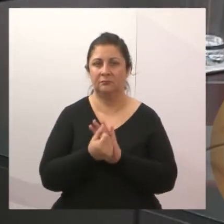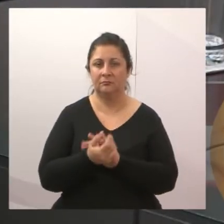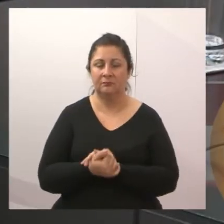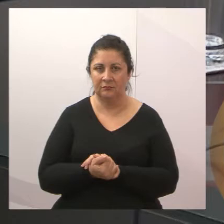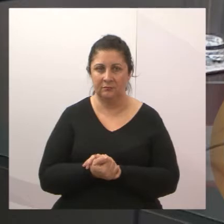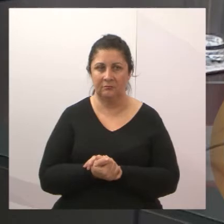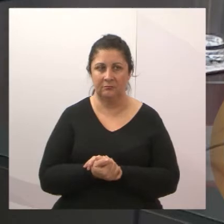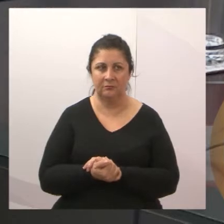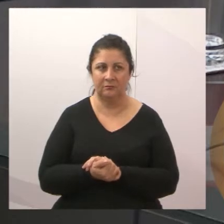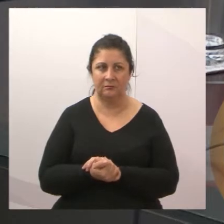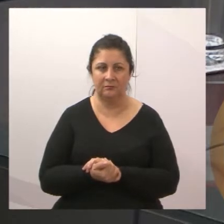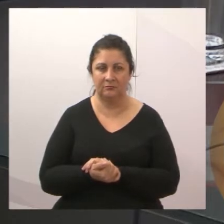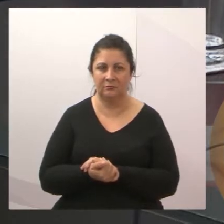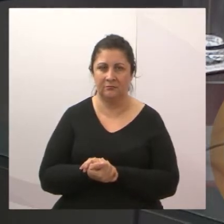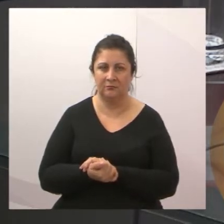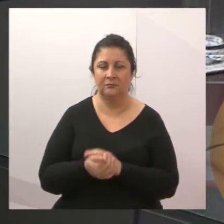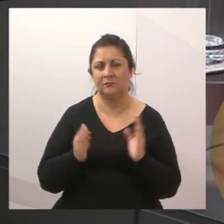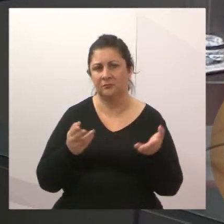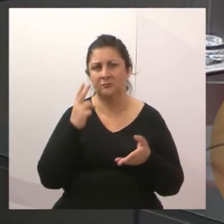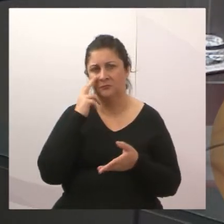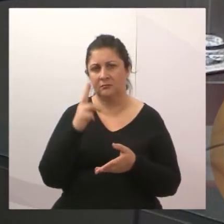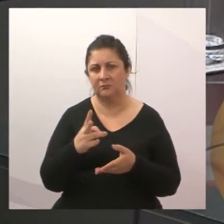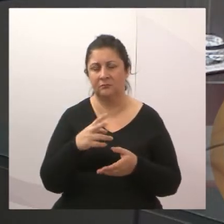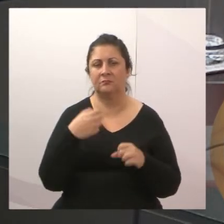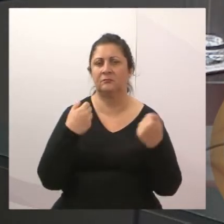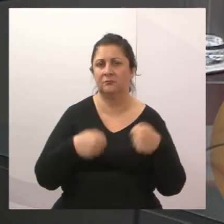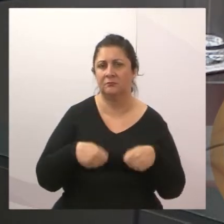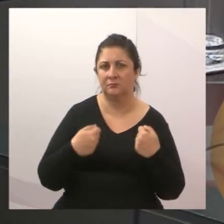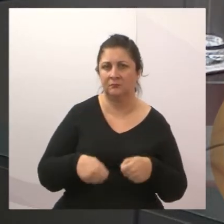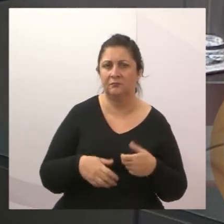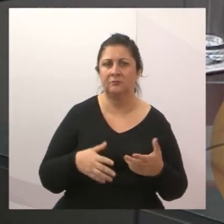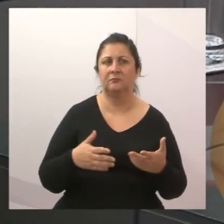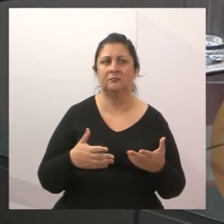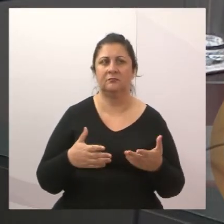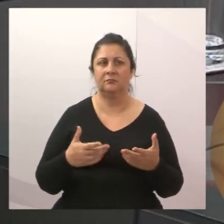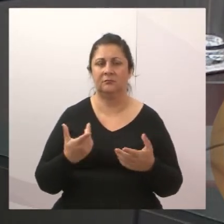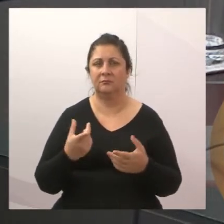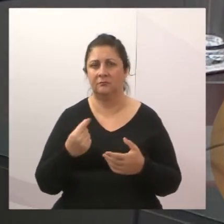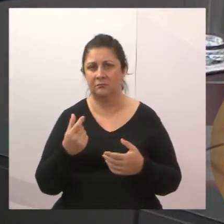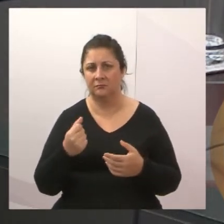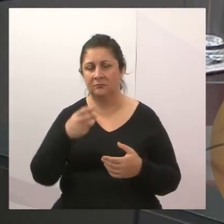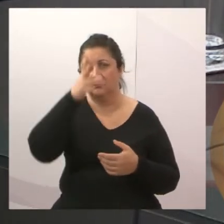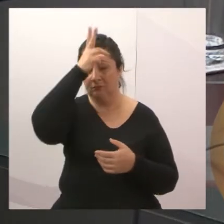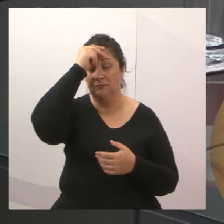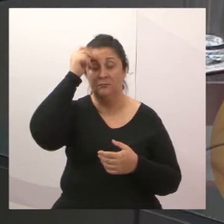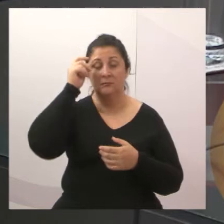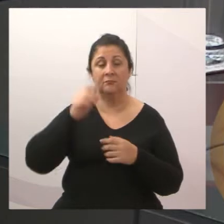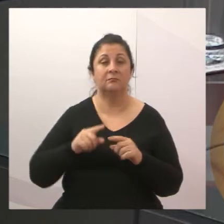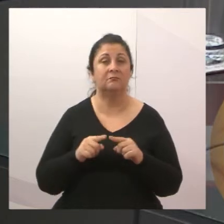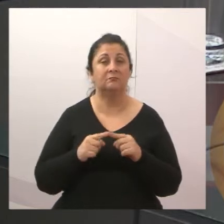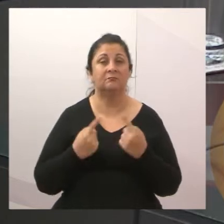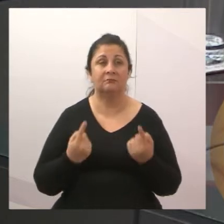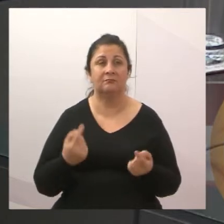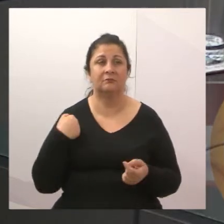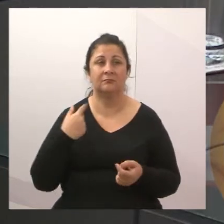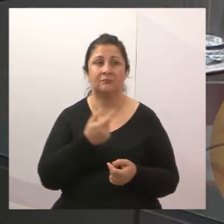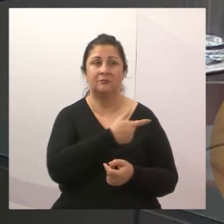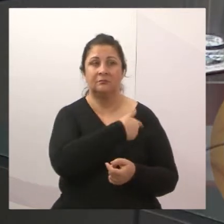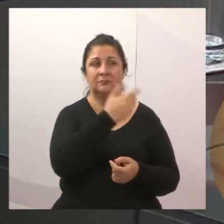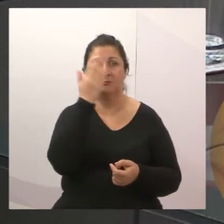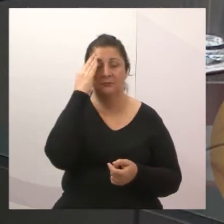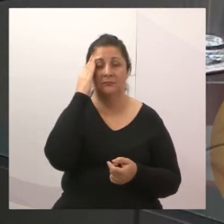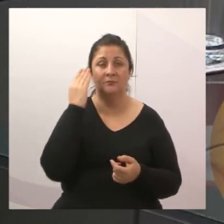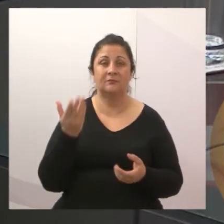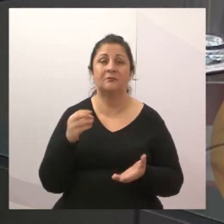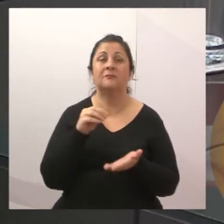dos recursos do orçamento, haja visto essa necessidade de parar a prefeitura realmente na manutenção, mas a gente sabe